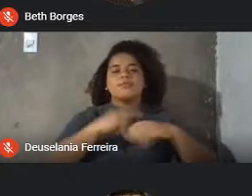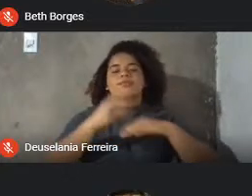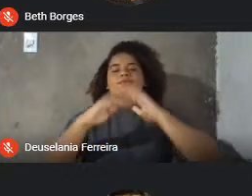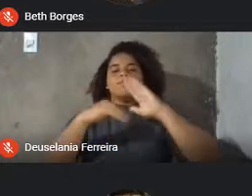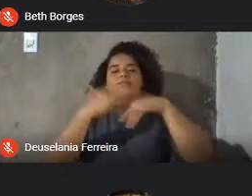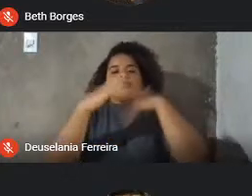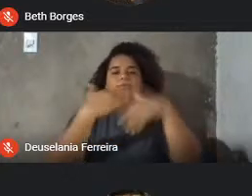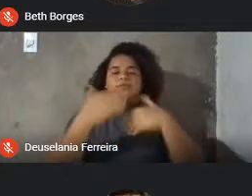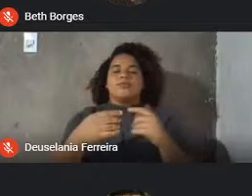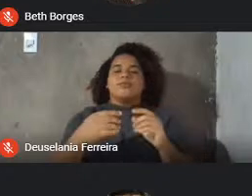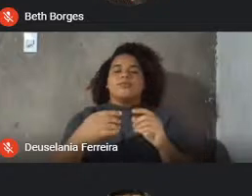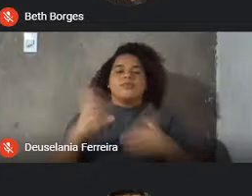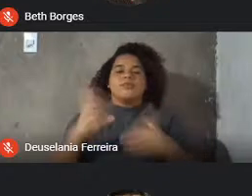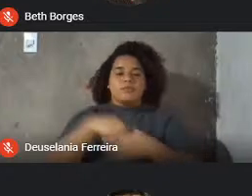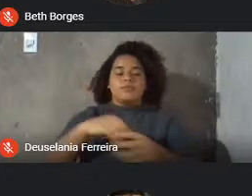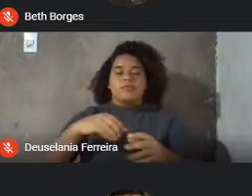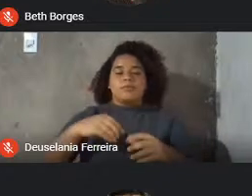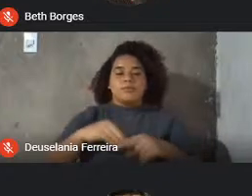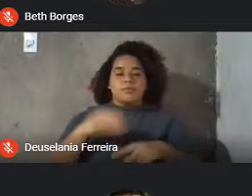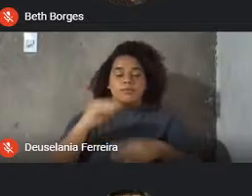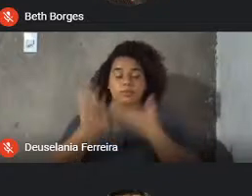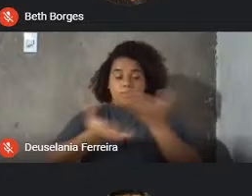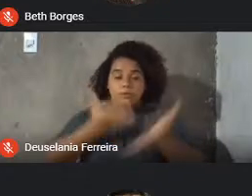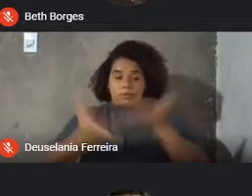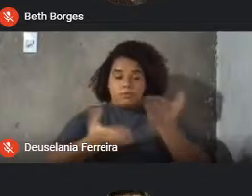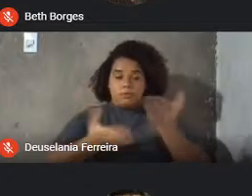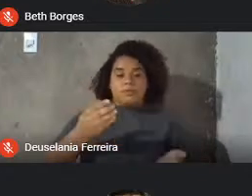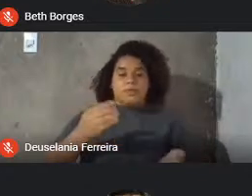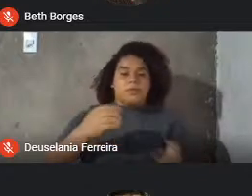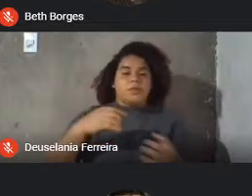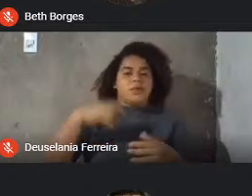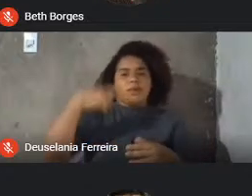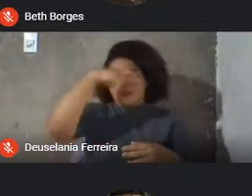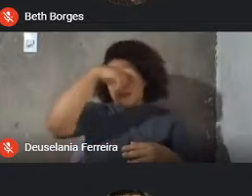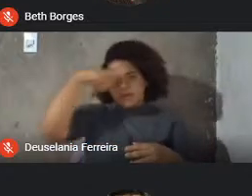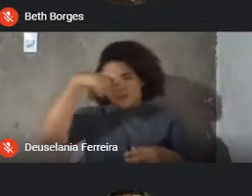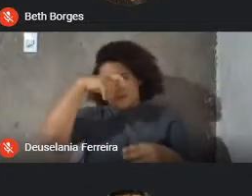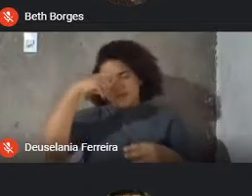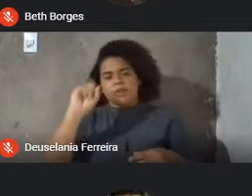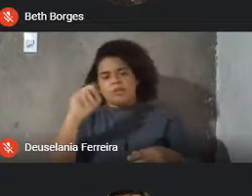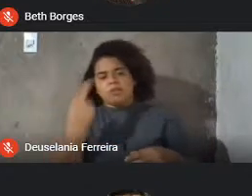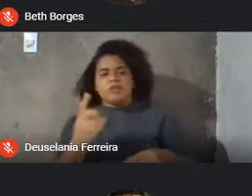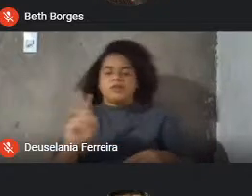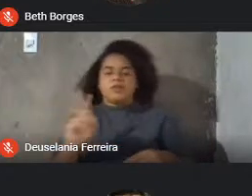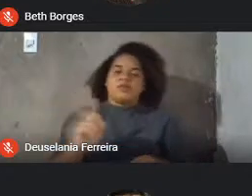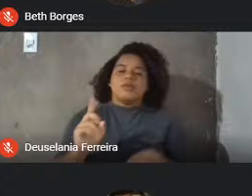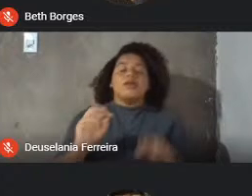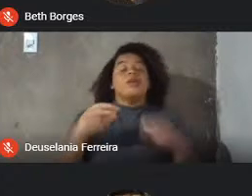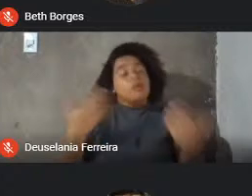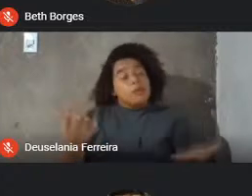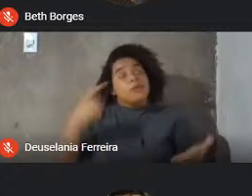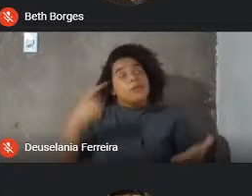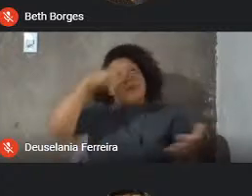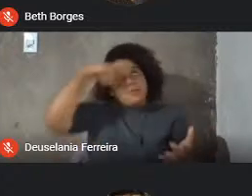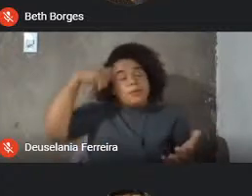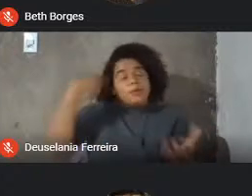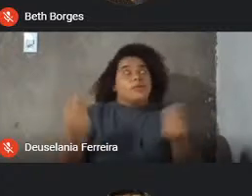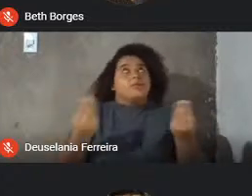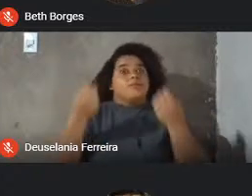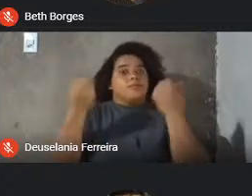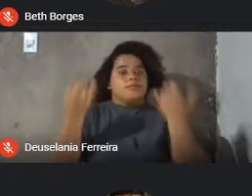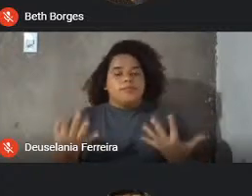quadro terapêutico. Com hipnose, sem hipnose, de qualquer maneira. E com a hipnose, nem se fala, né?